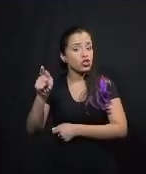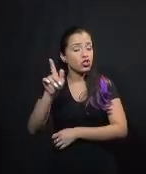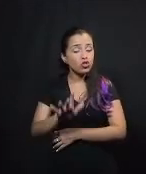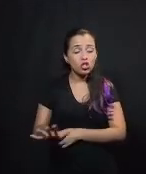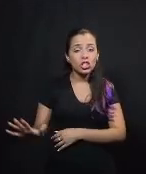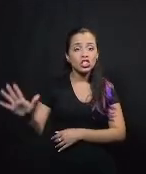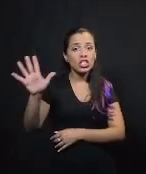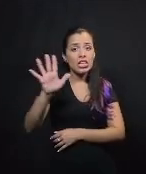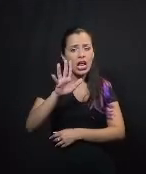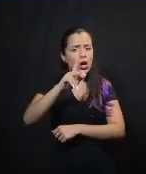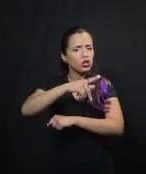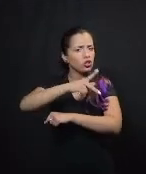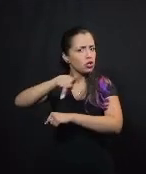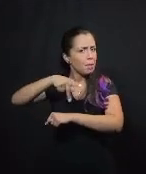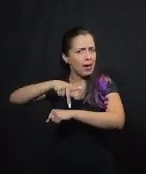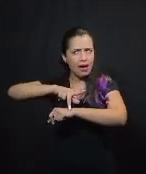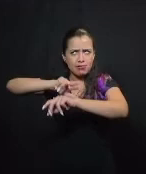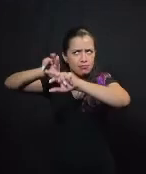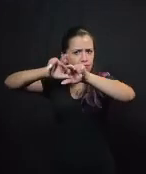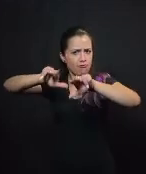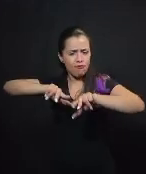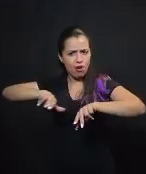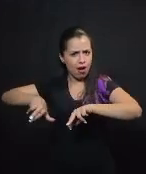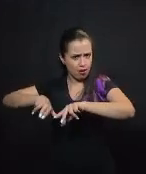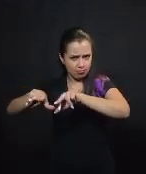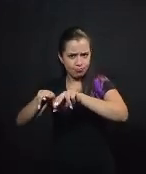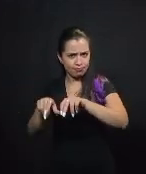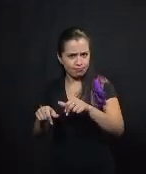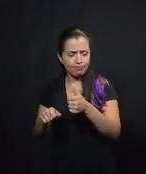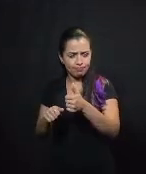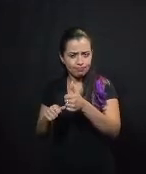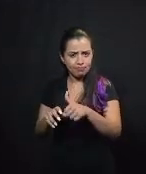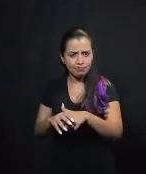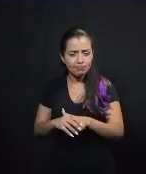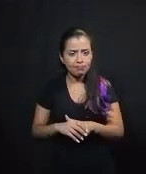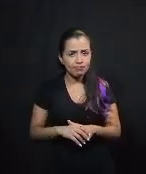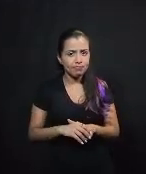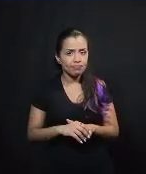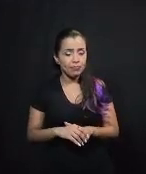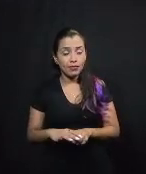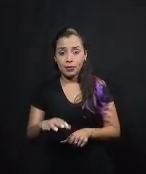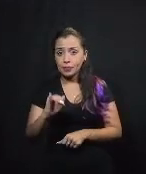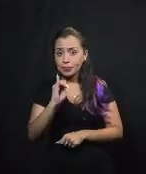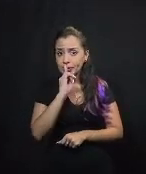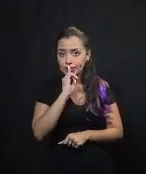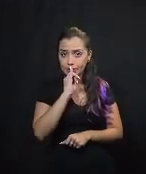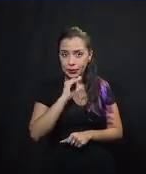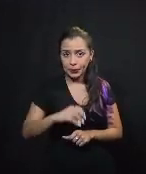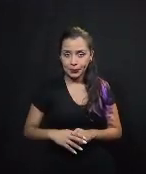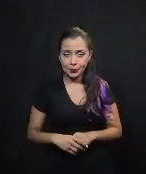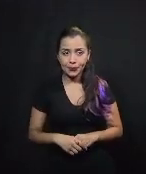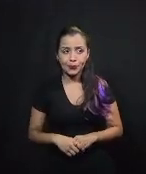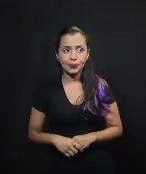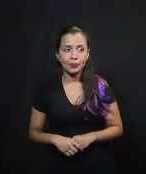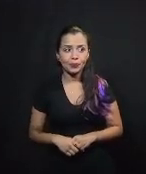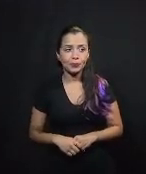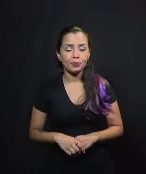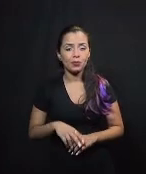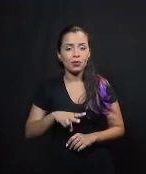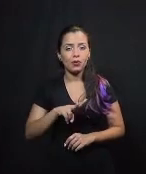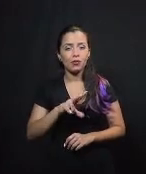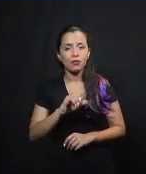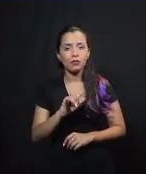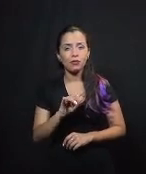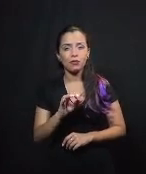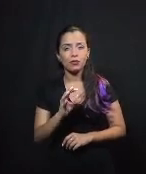diferentes países, mas também tem um sentido específico. Dando um exemplo, o Viktor Orbán, que